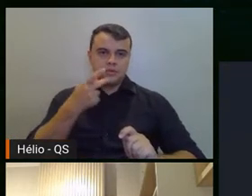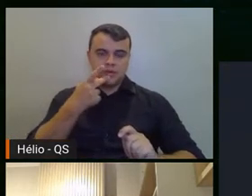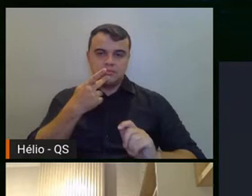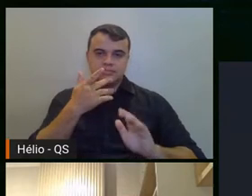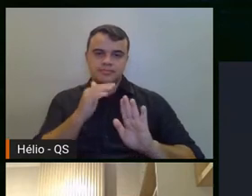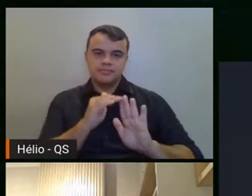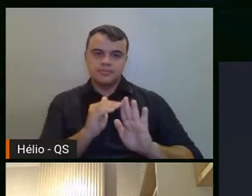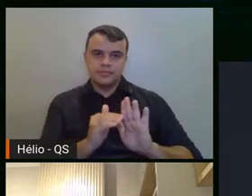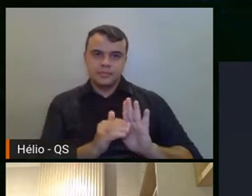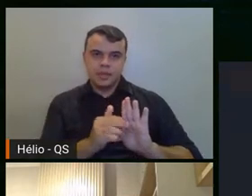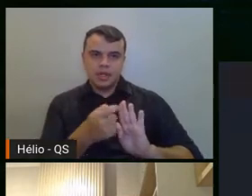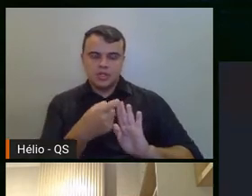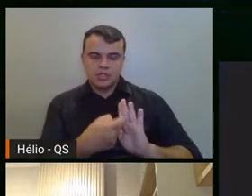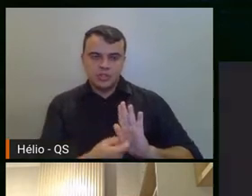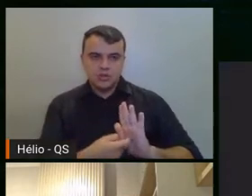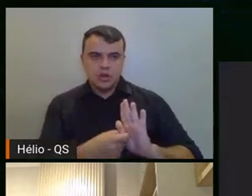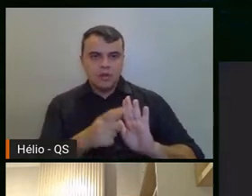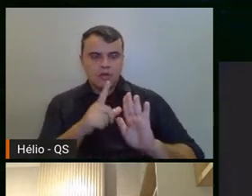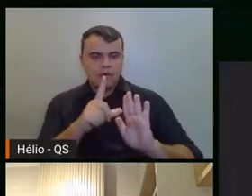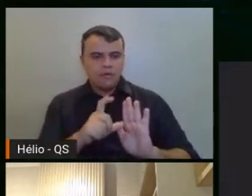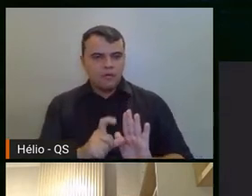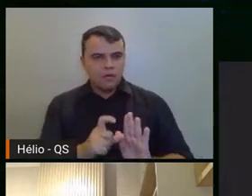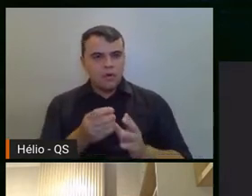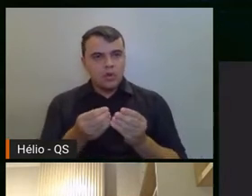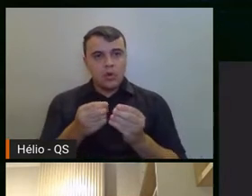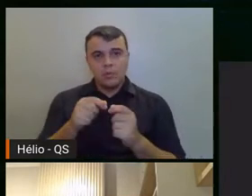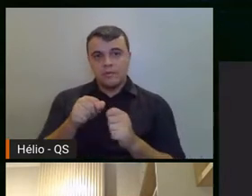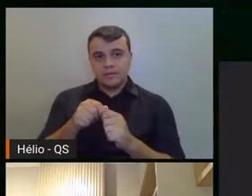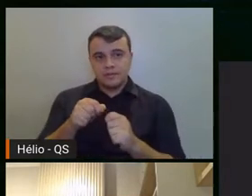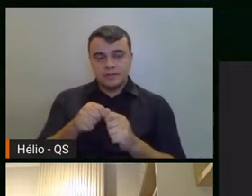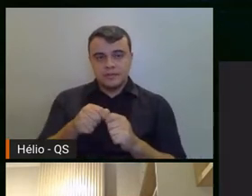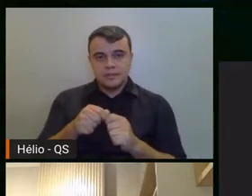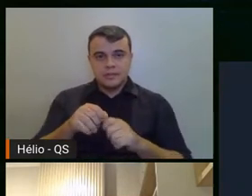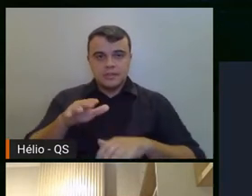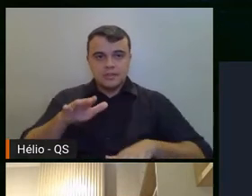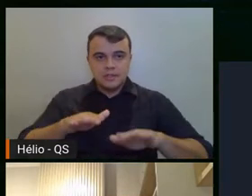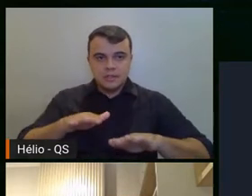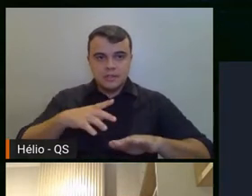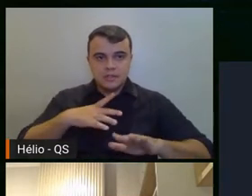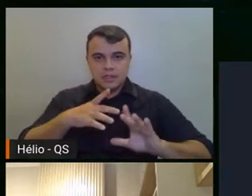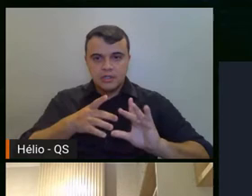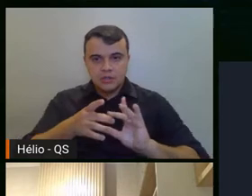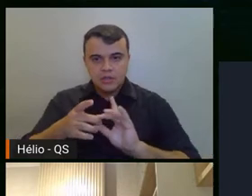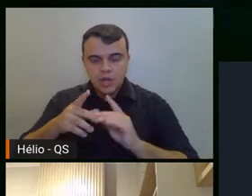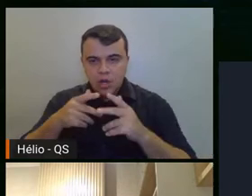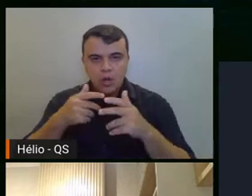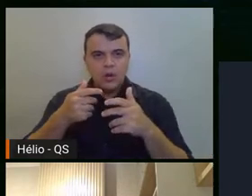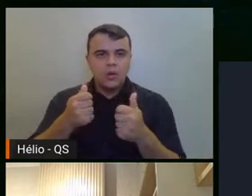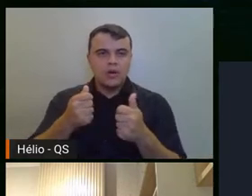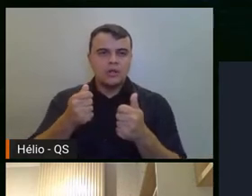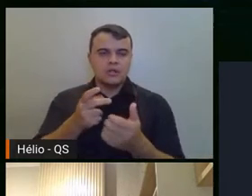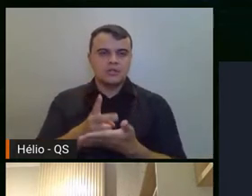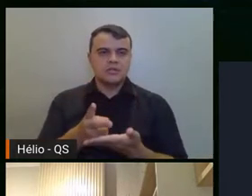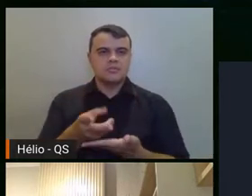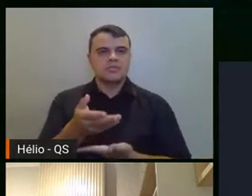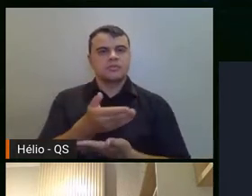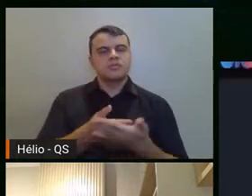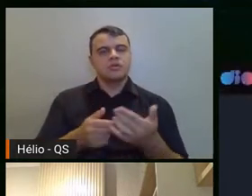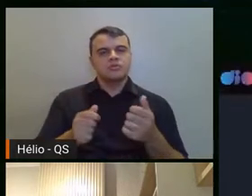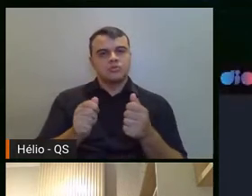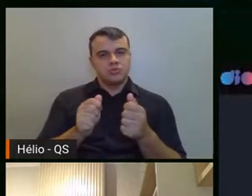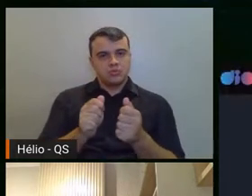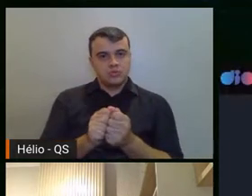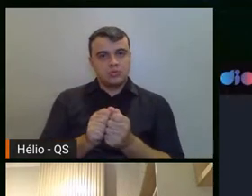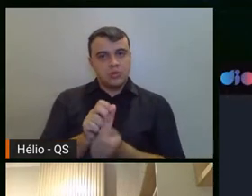posta artigo coloque Imagem mostra como fazer então tem muito conteúdo de qualidade sendo compartilhada aqui então